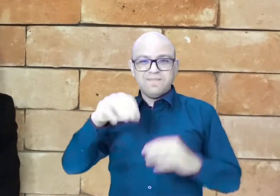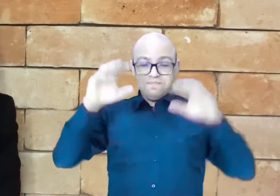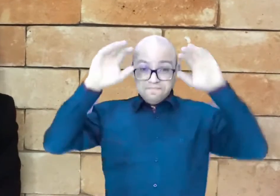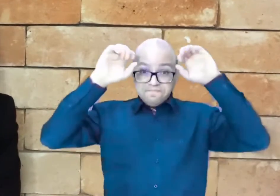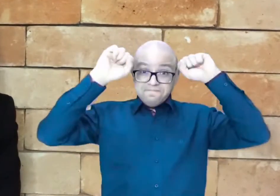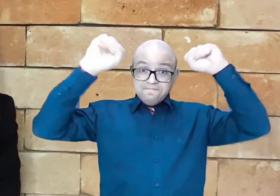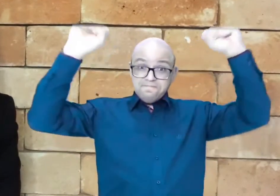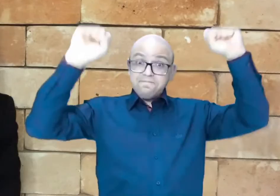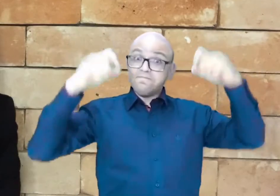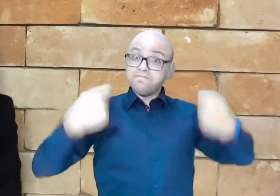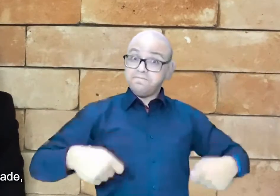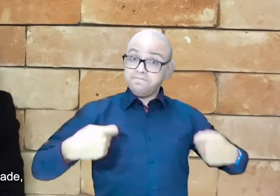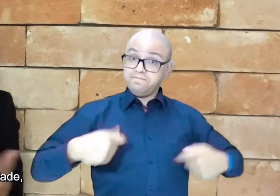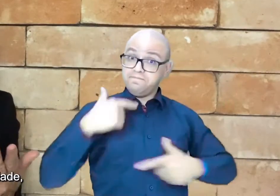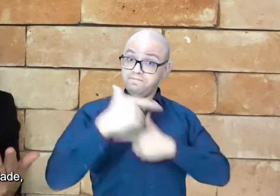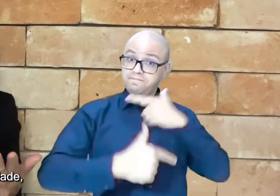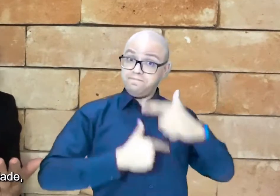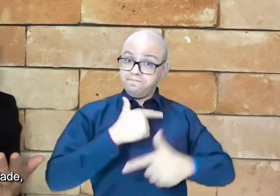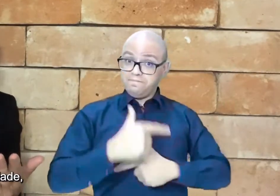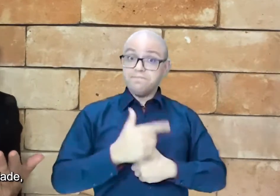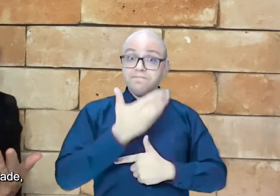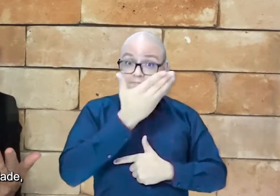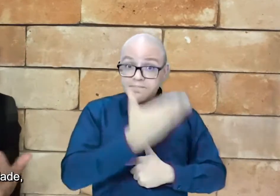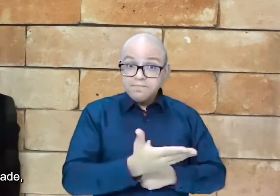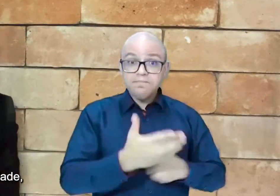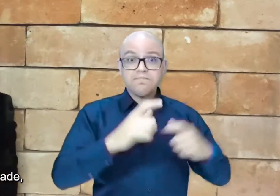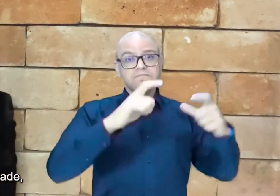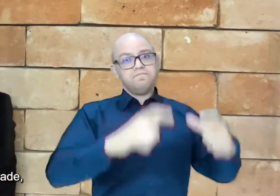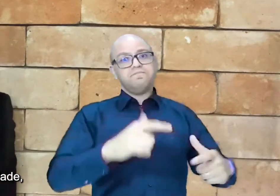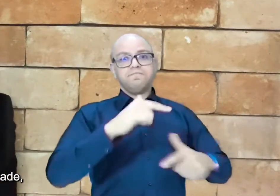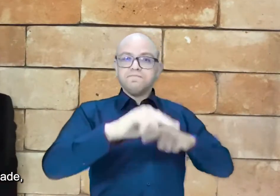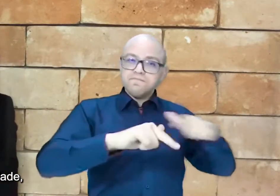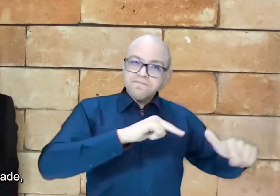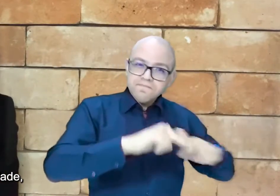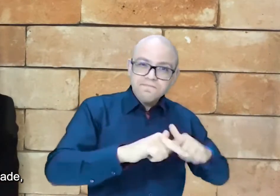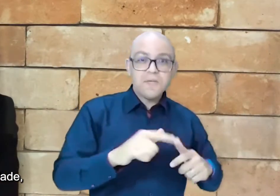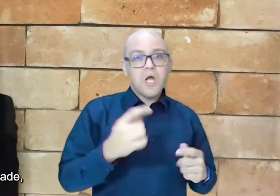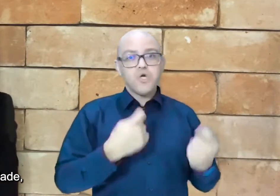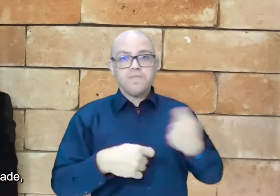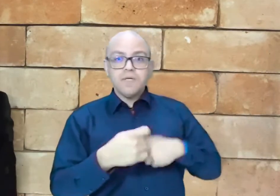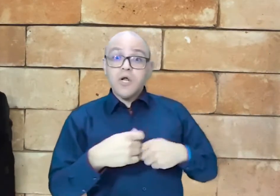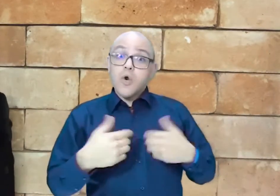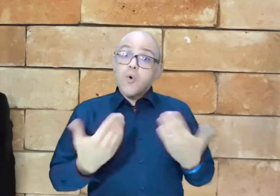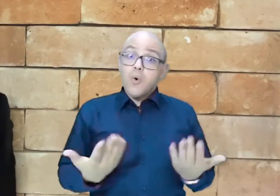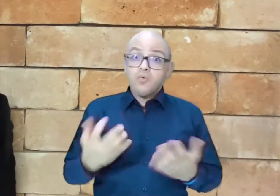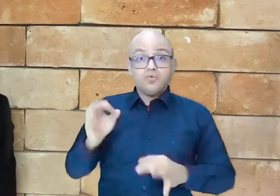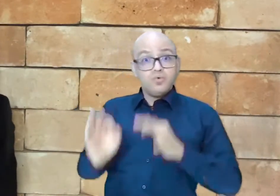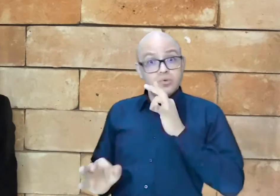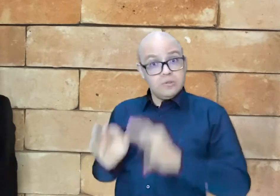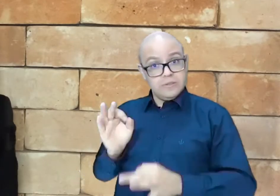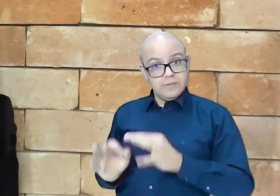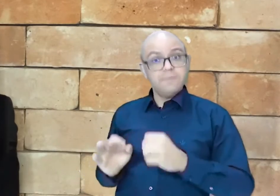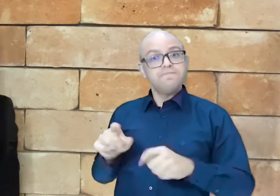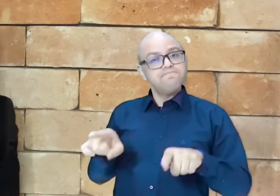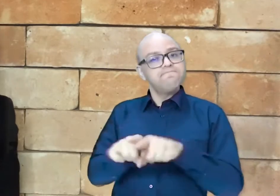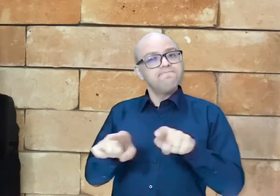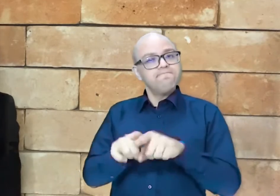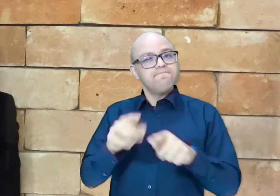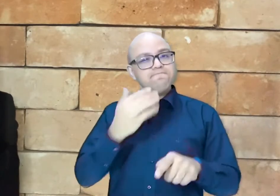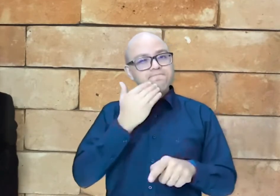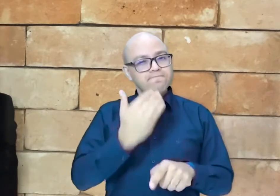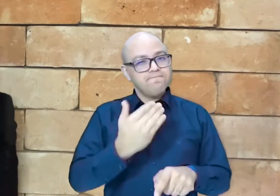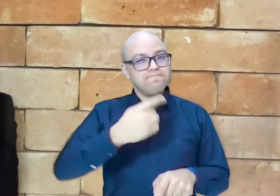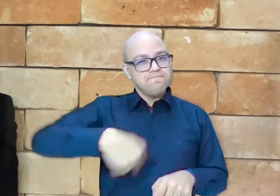funcional do TJDFT e necessita desse serviço na sua unidade, seja ela administrativa ou judicial,